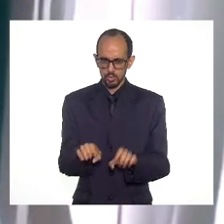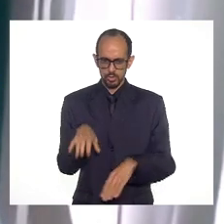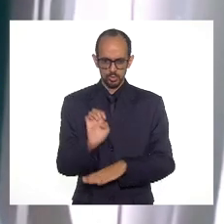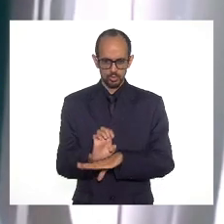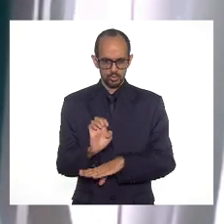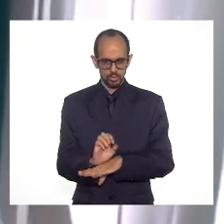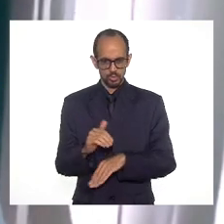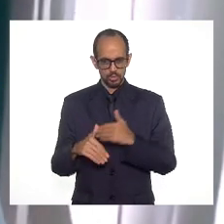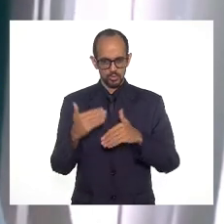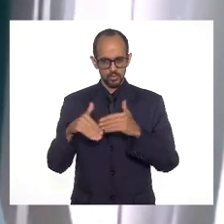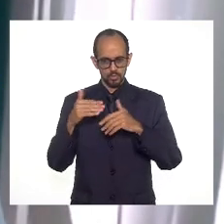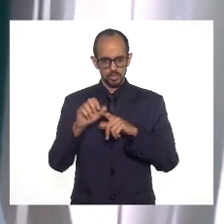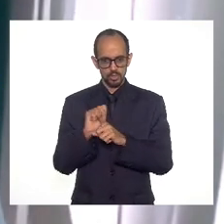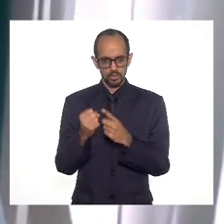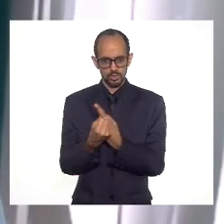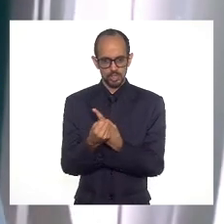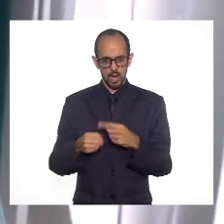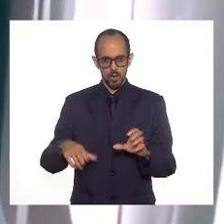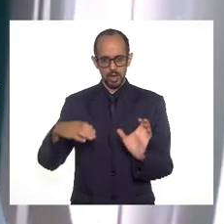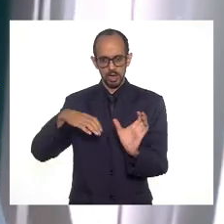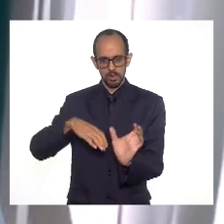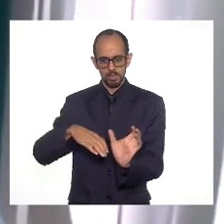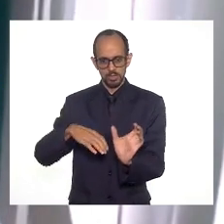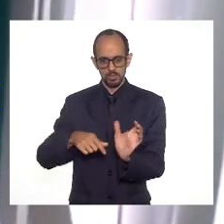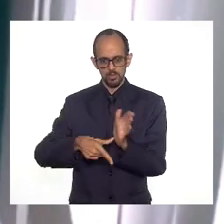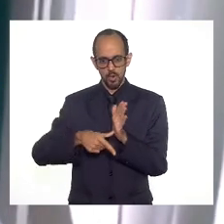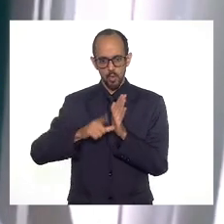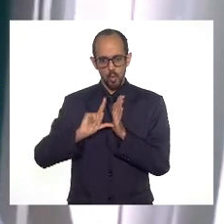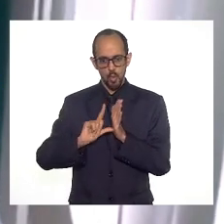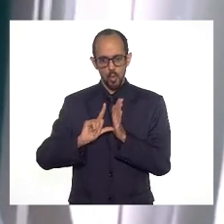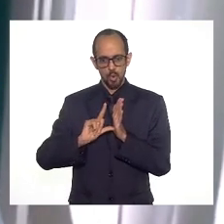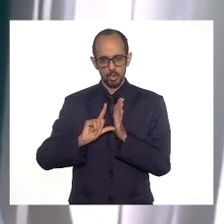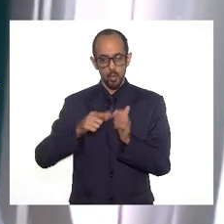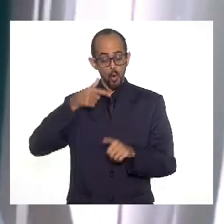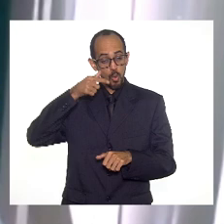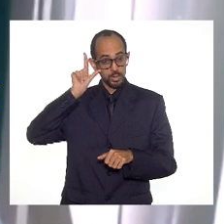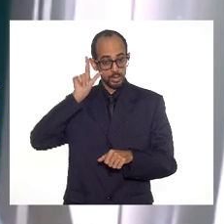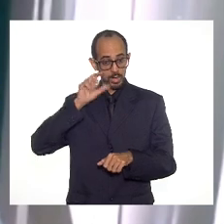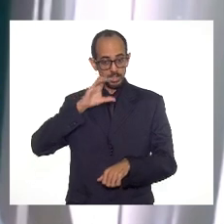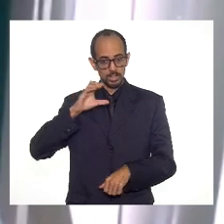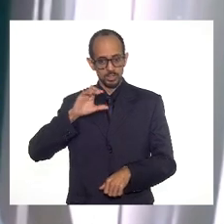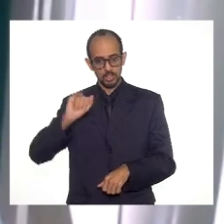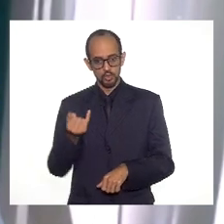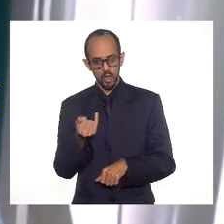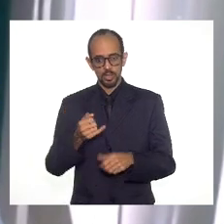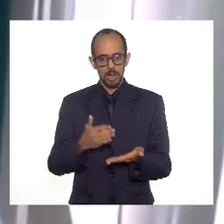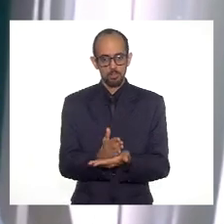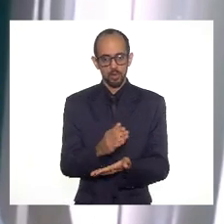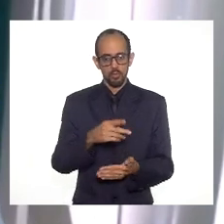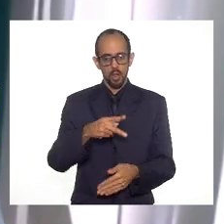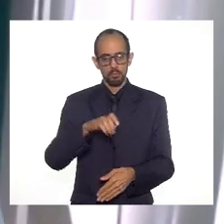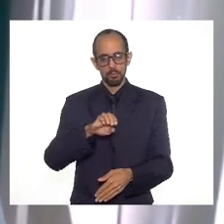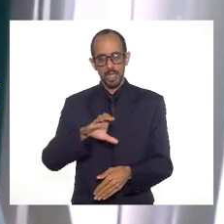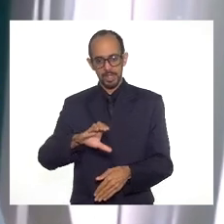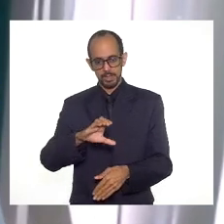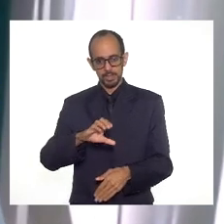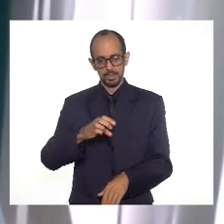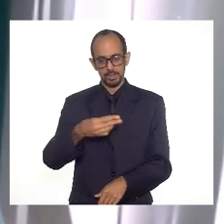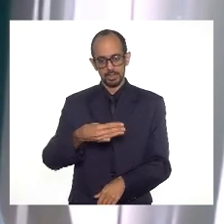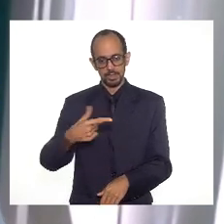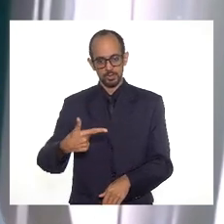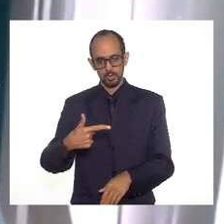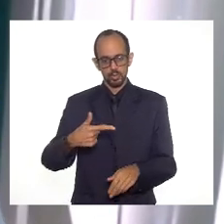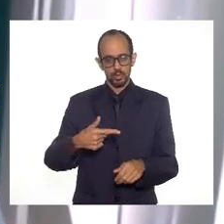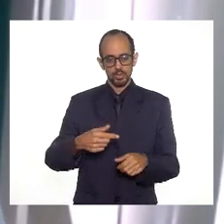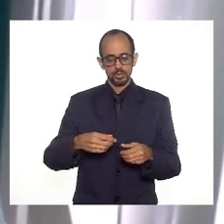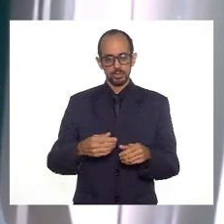econômico e social, a Câmara Federal ontem, na CCJ, aprovou a PEC 32, que propõe um desmonte do